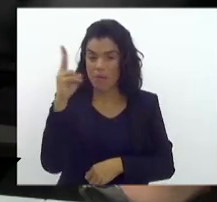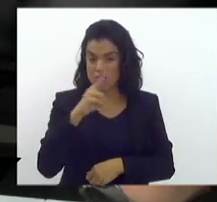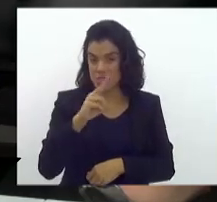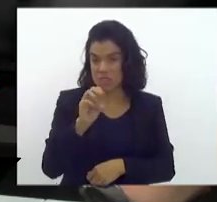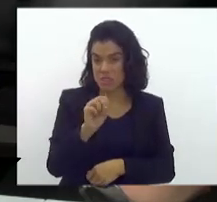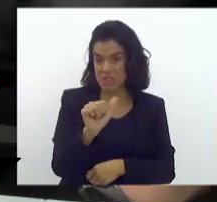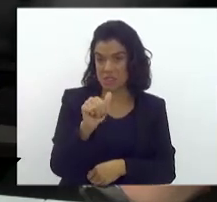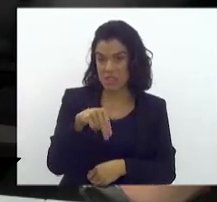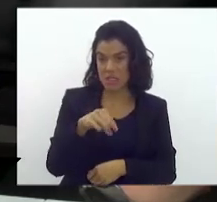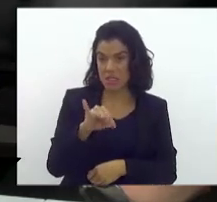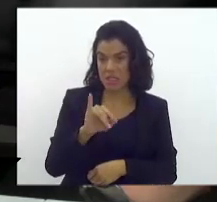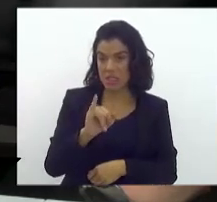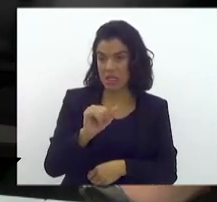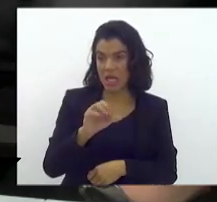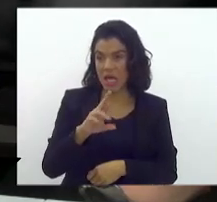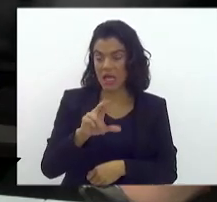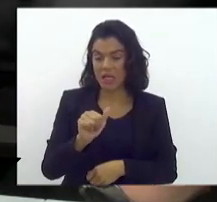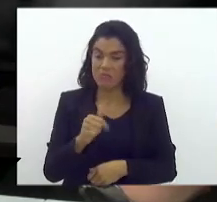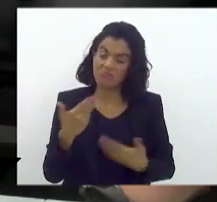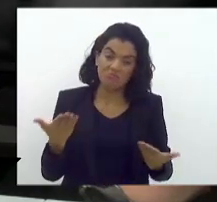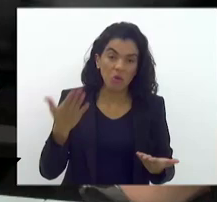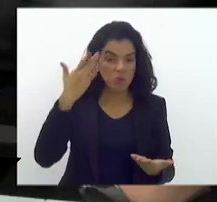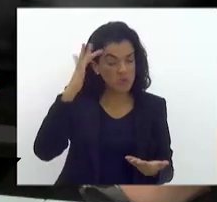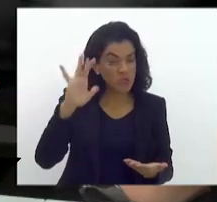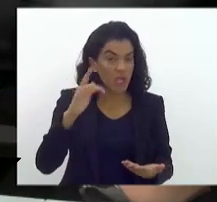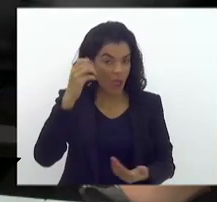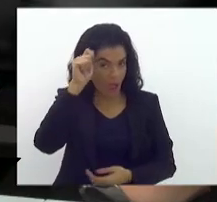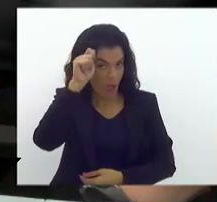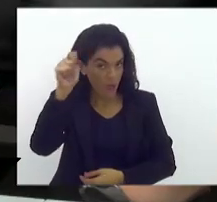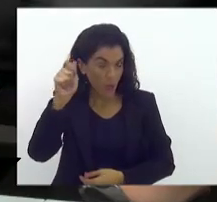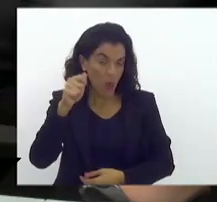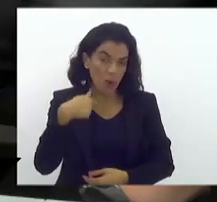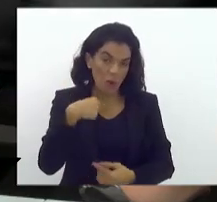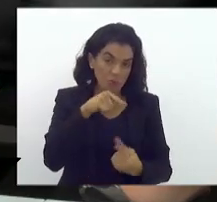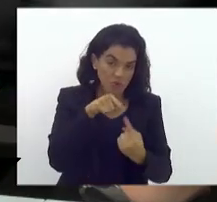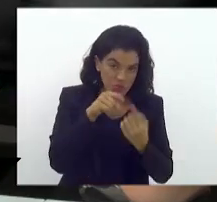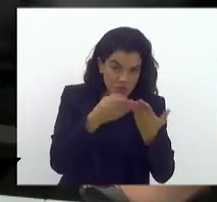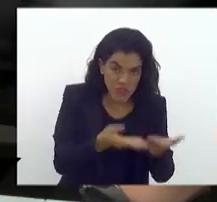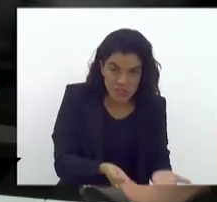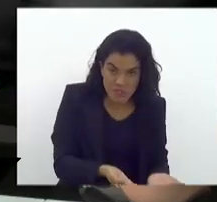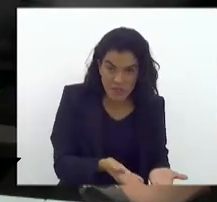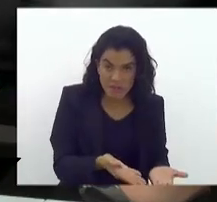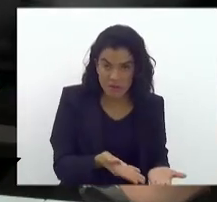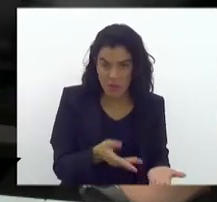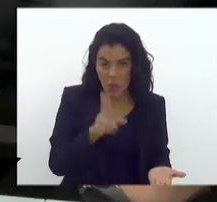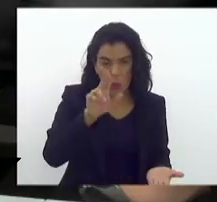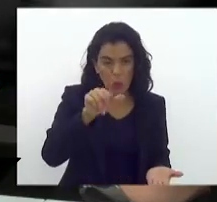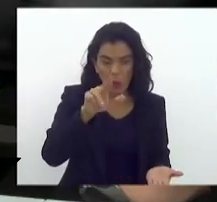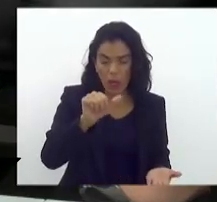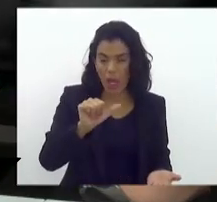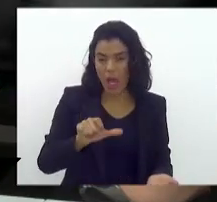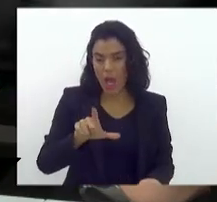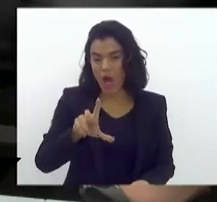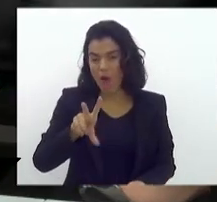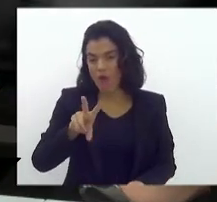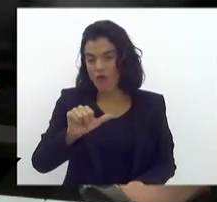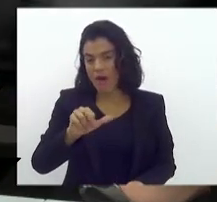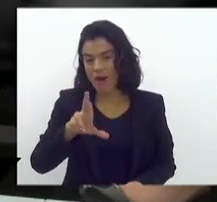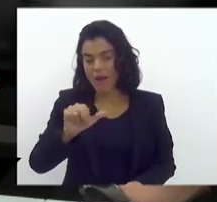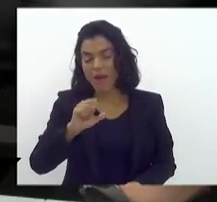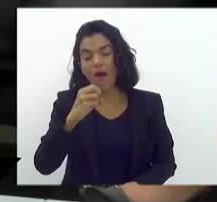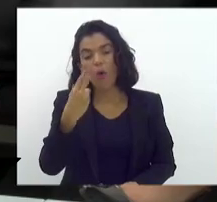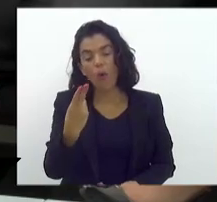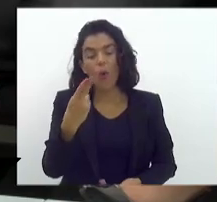se é um erro de redação ou se foi isso que a autora quis dizer. Porque nunca nenhum alvará ou